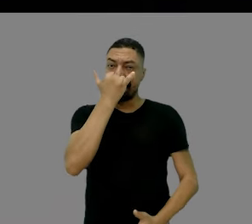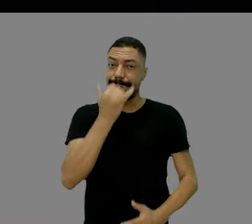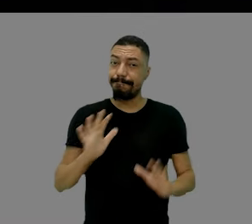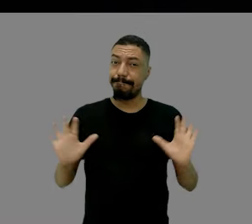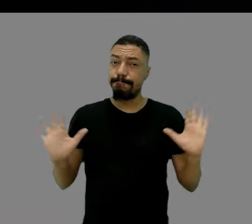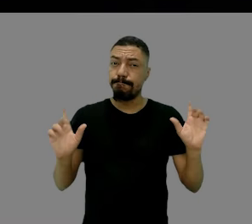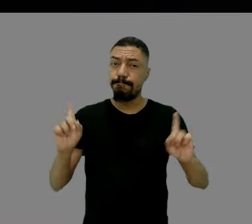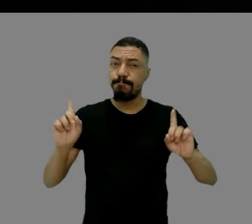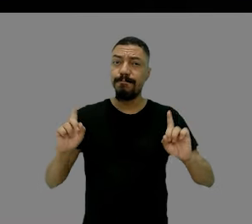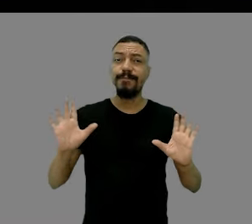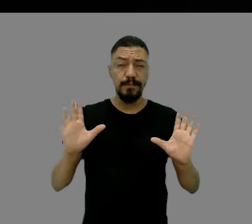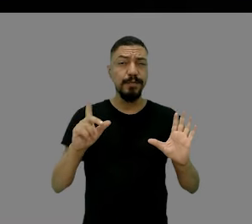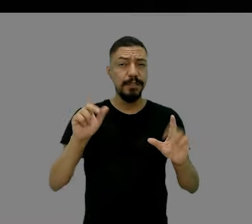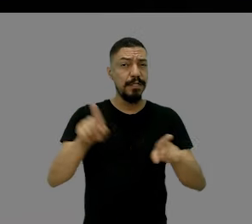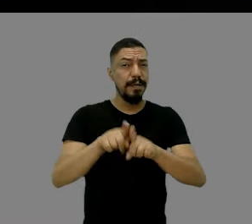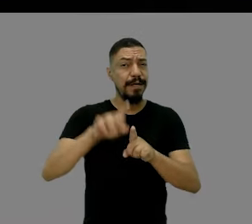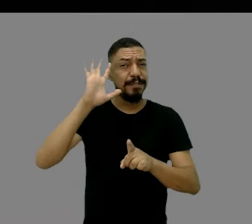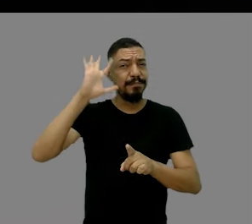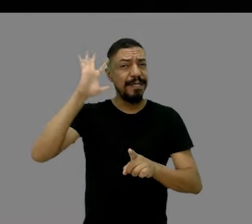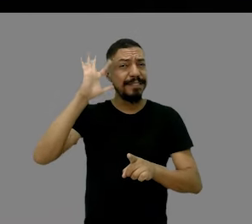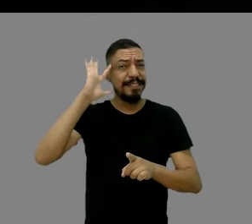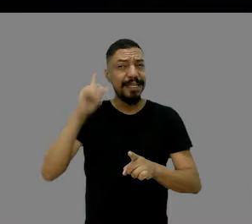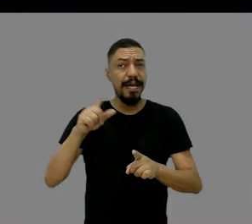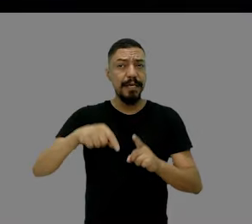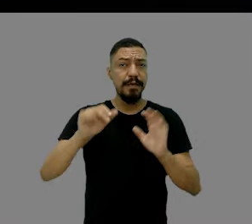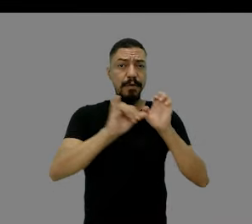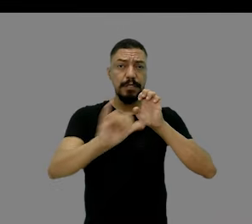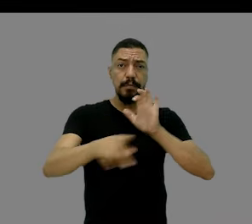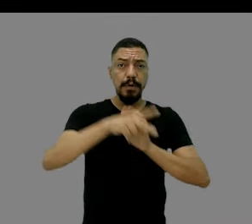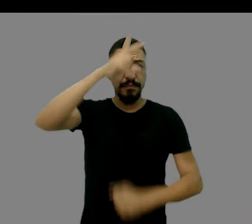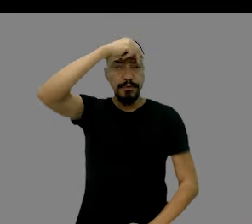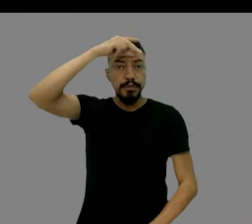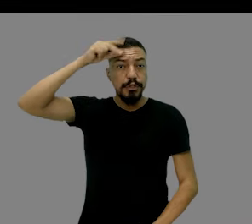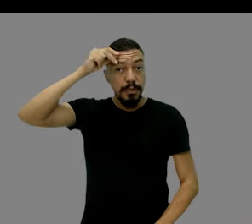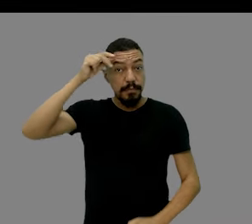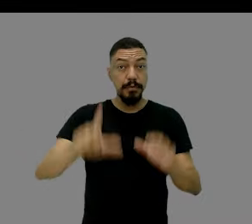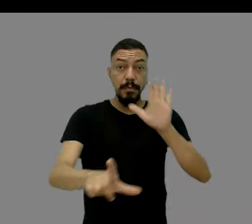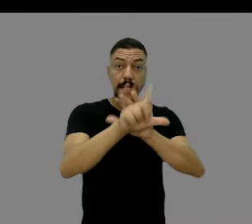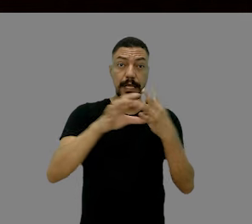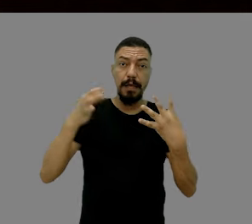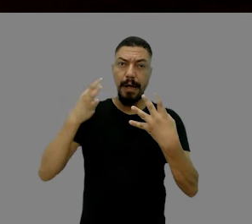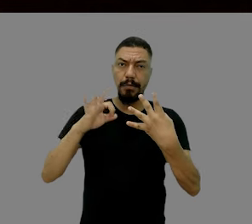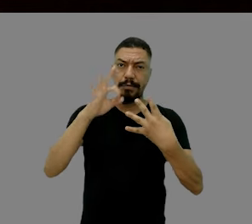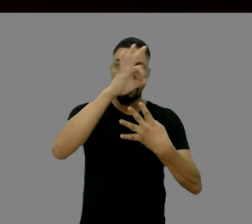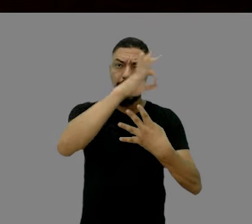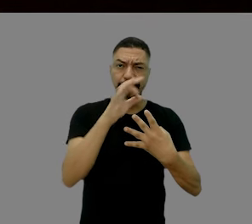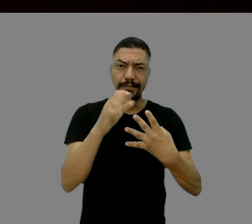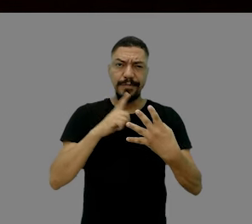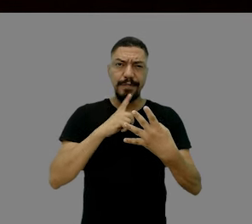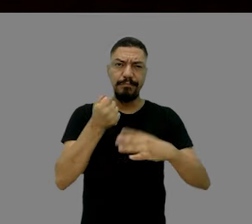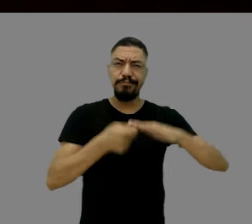ainda mais de uma lei como a Paulo Gustavo, onde a prestação de contas, felizmente, é muito facilitada pelo próprio espírito da lei, assim como foi a Lei